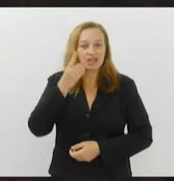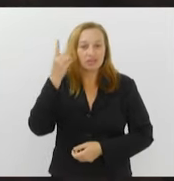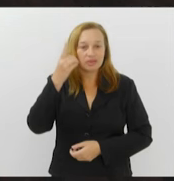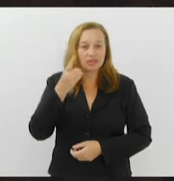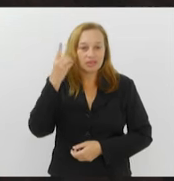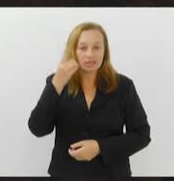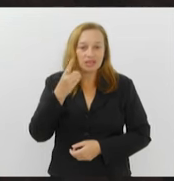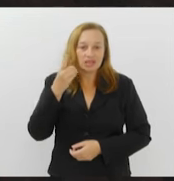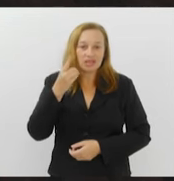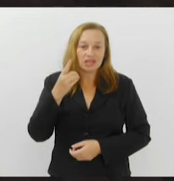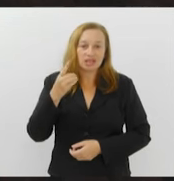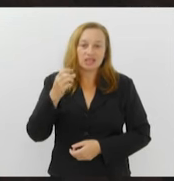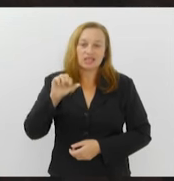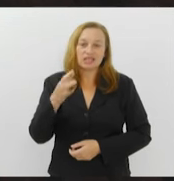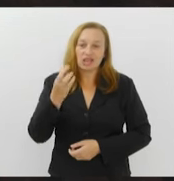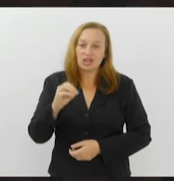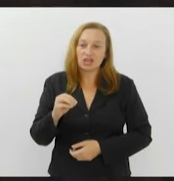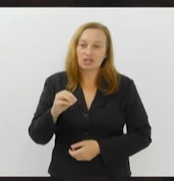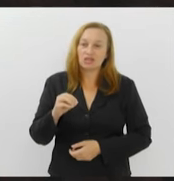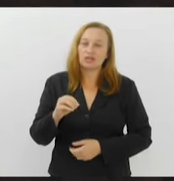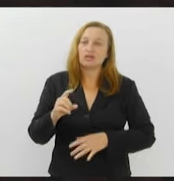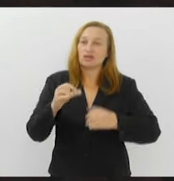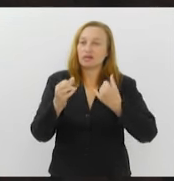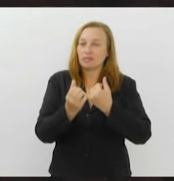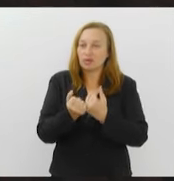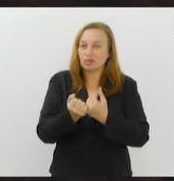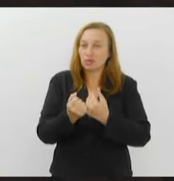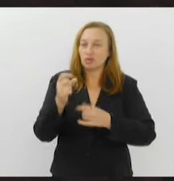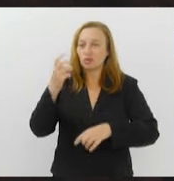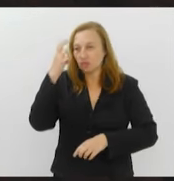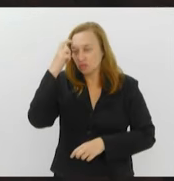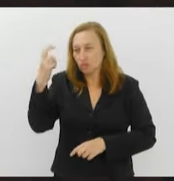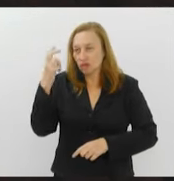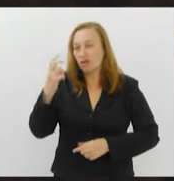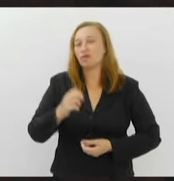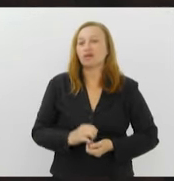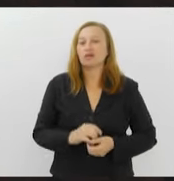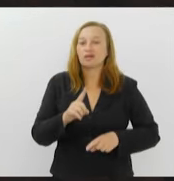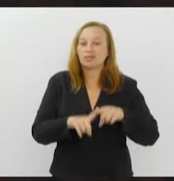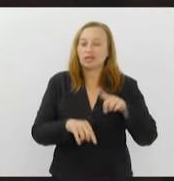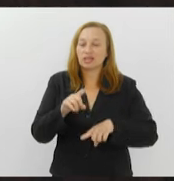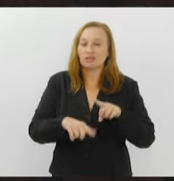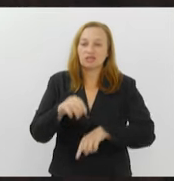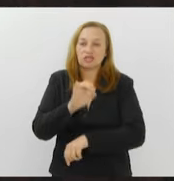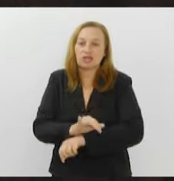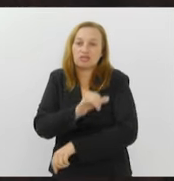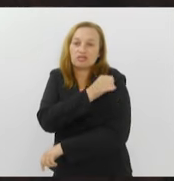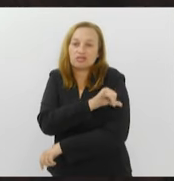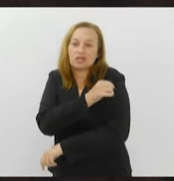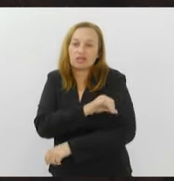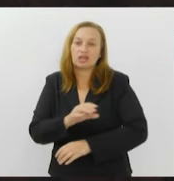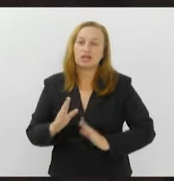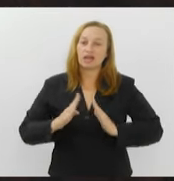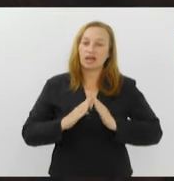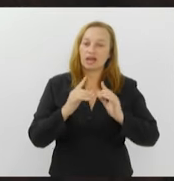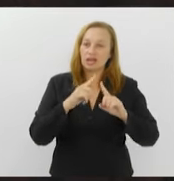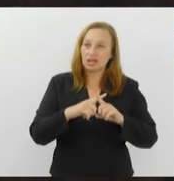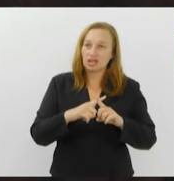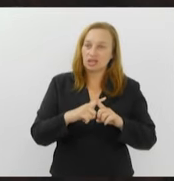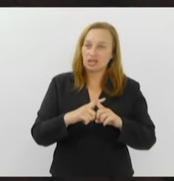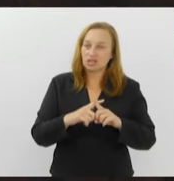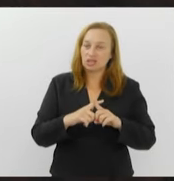Sérgio Fernandes, que declara como patrimônio cultural de natureza imaterial do Estado do Rio de Janeiro a Igreja Nossa Senhora